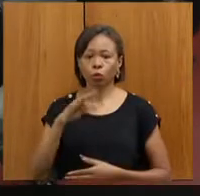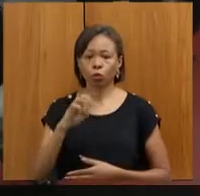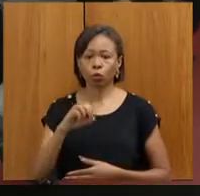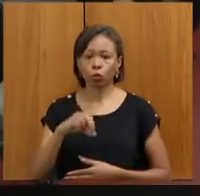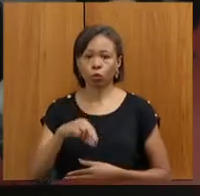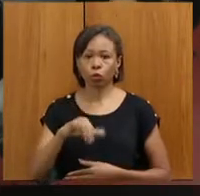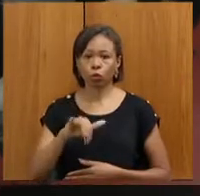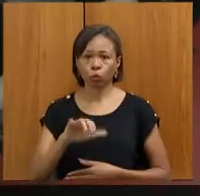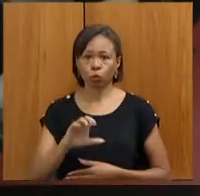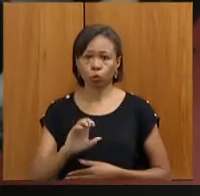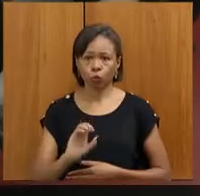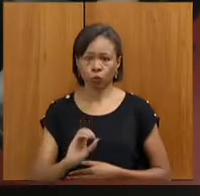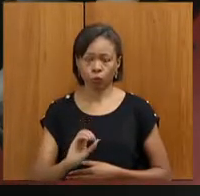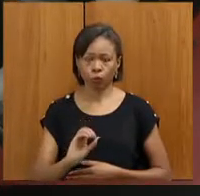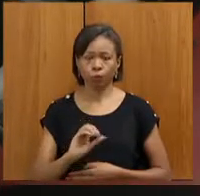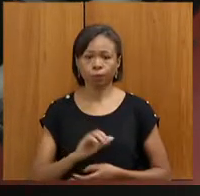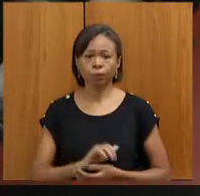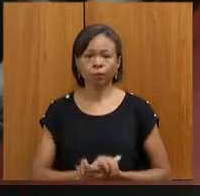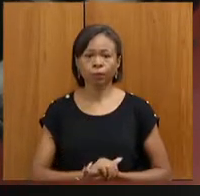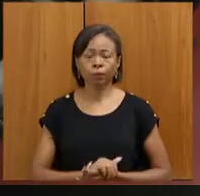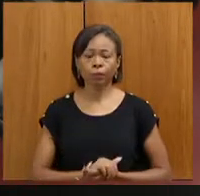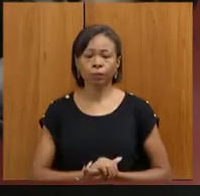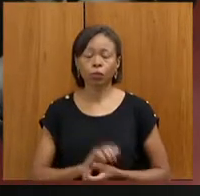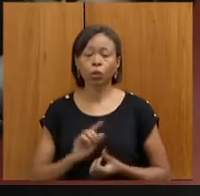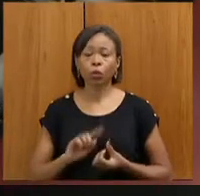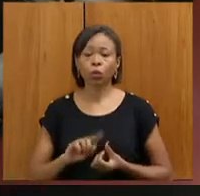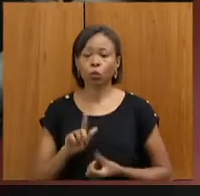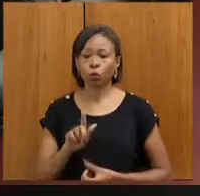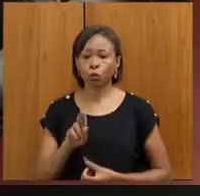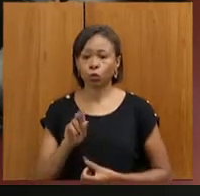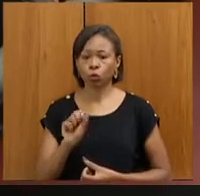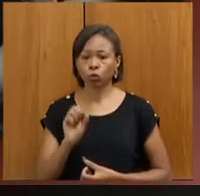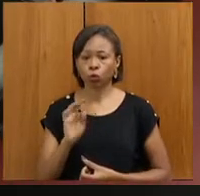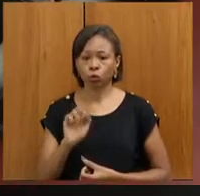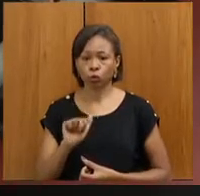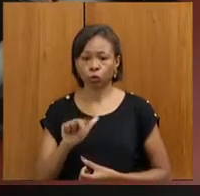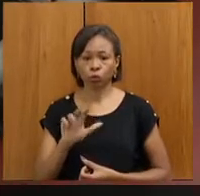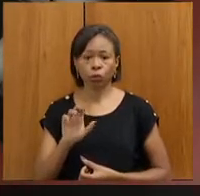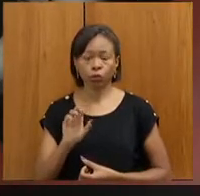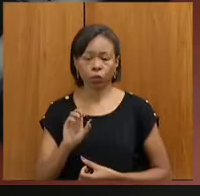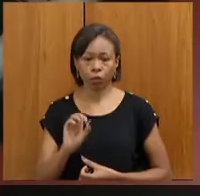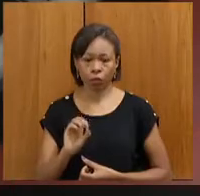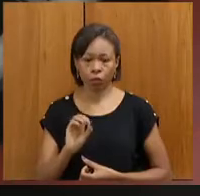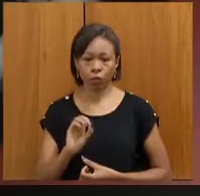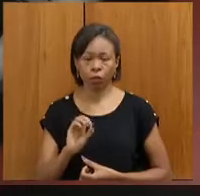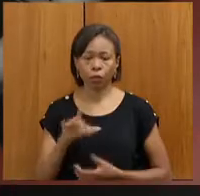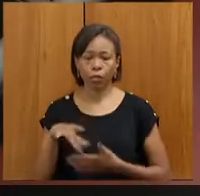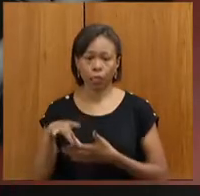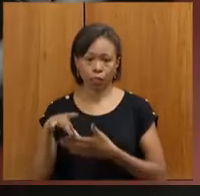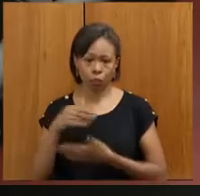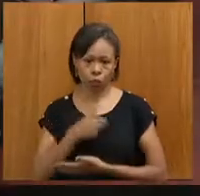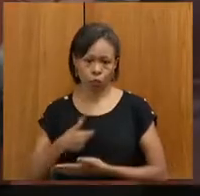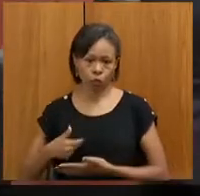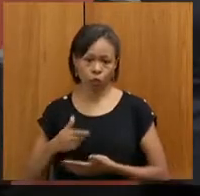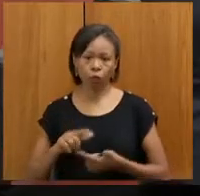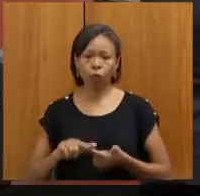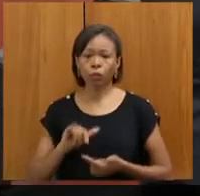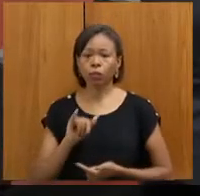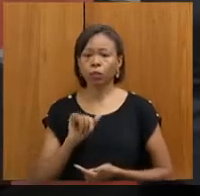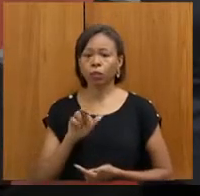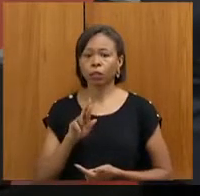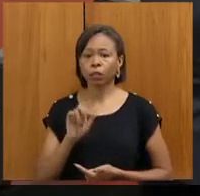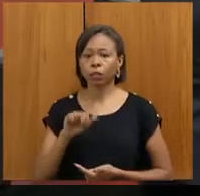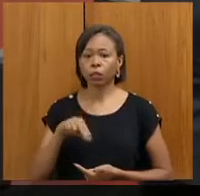Arantes E tu está vo Valadares líder do governo Professor Irineu